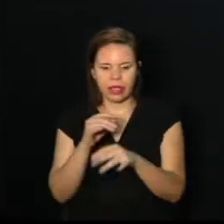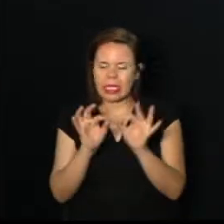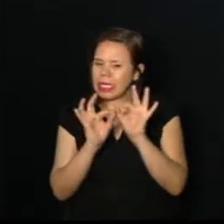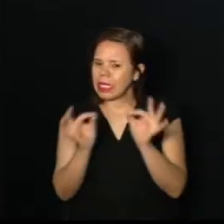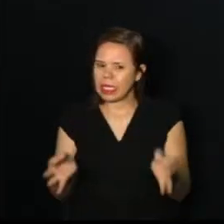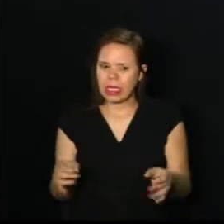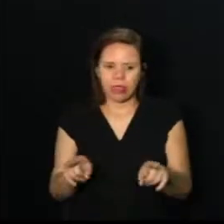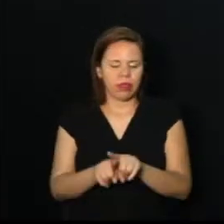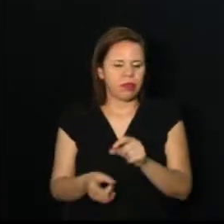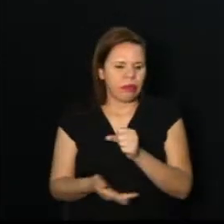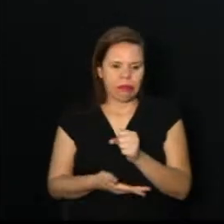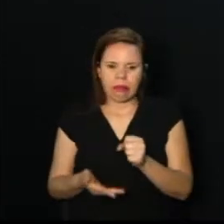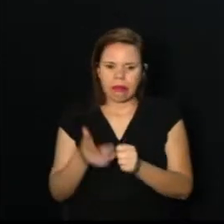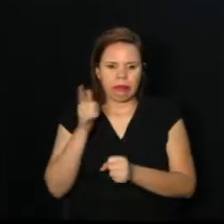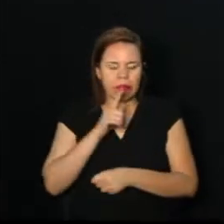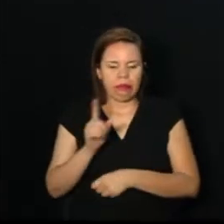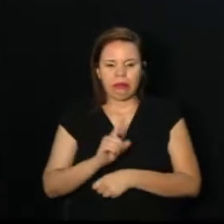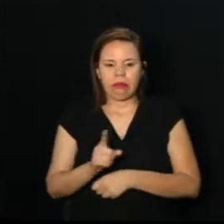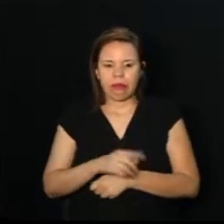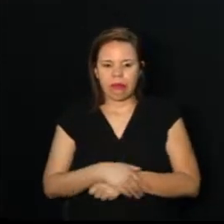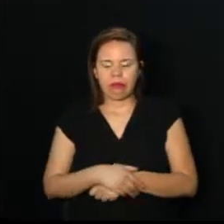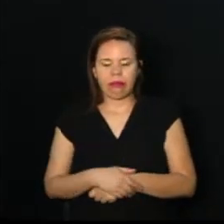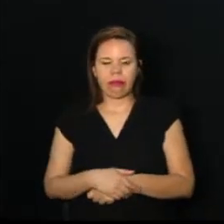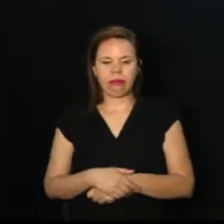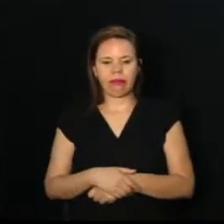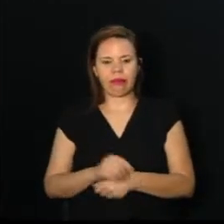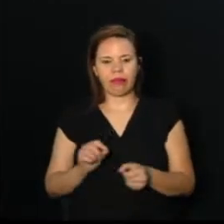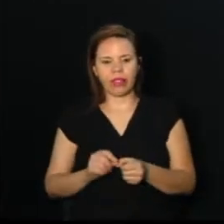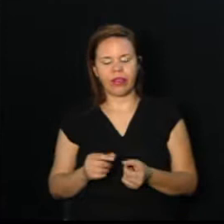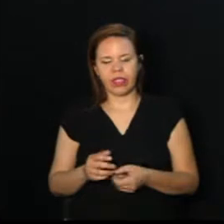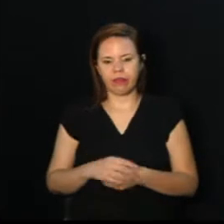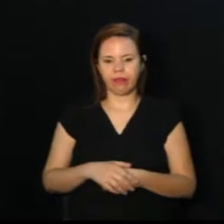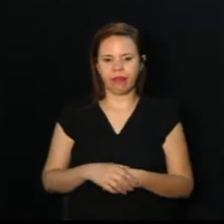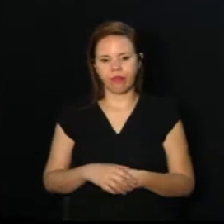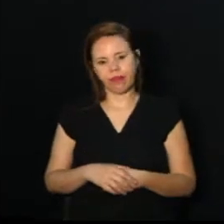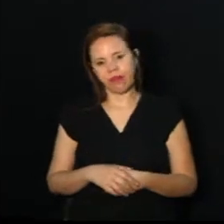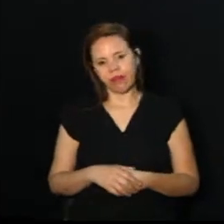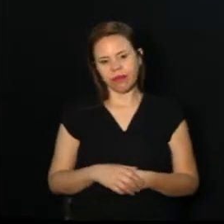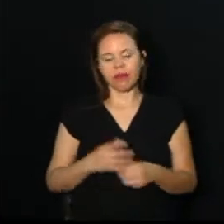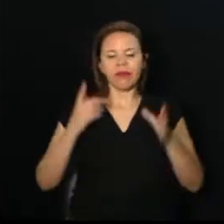simples, básicas, ele não consegue fazer.